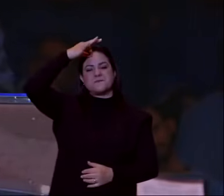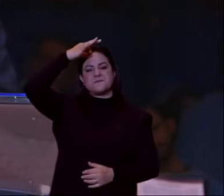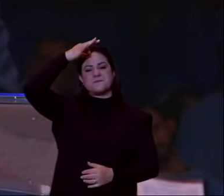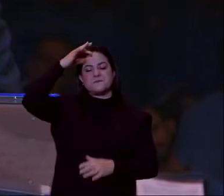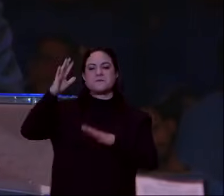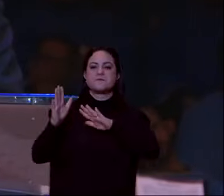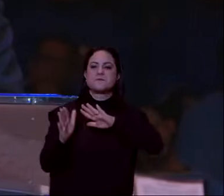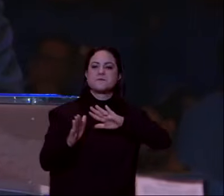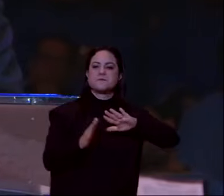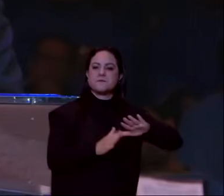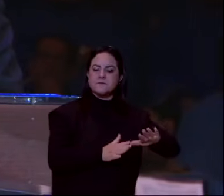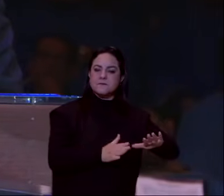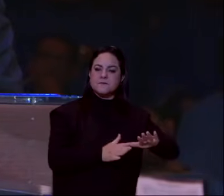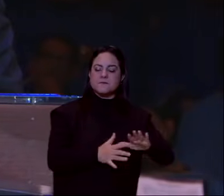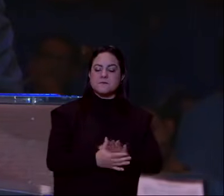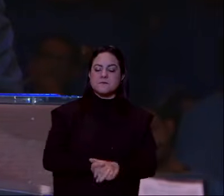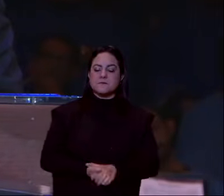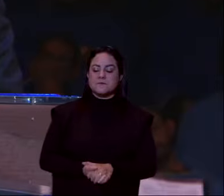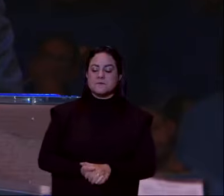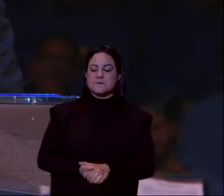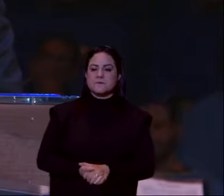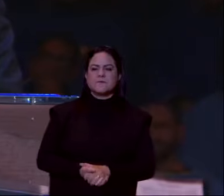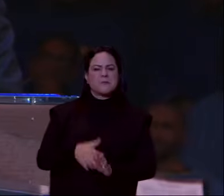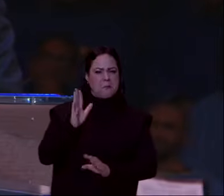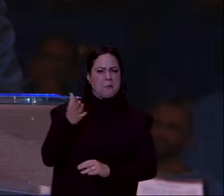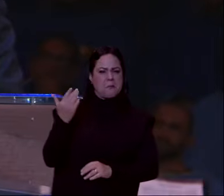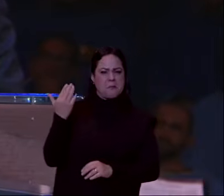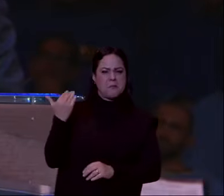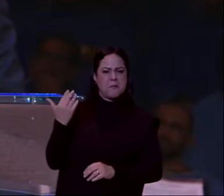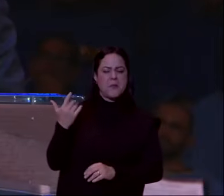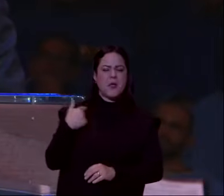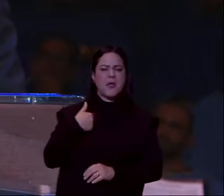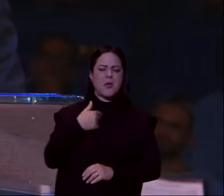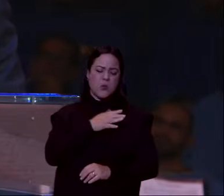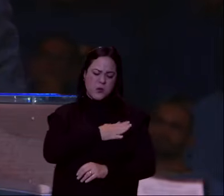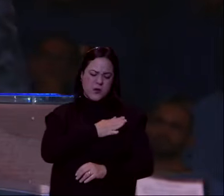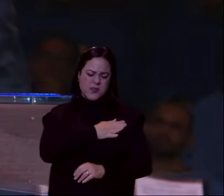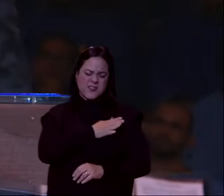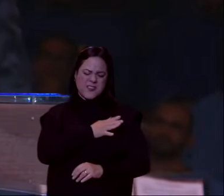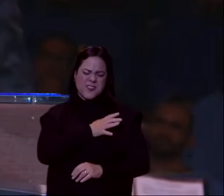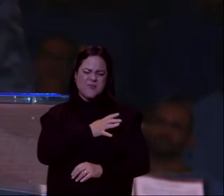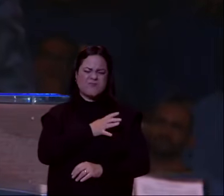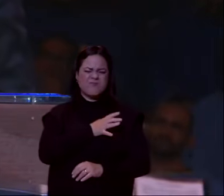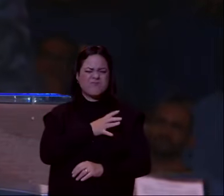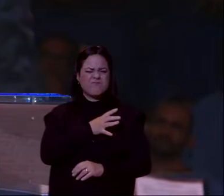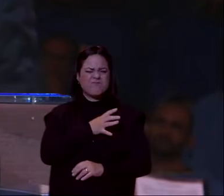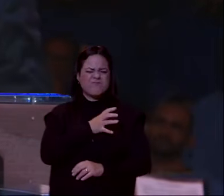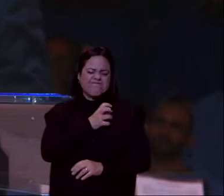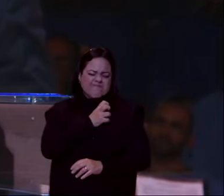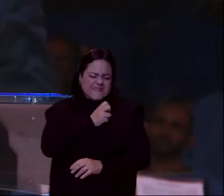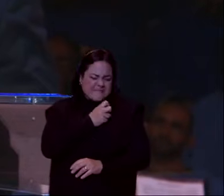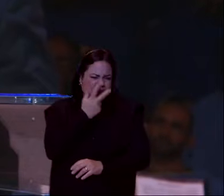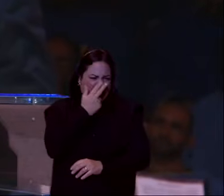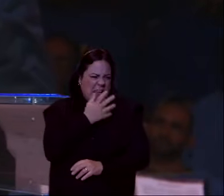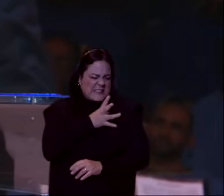Semanas passadas eu estava meu coração bem apertadinho,